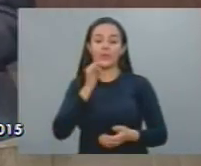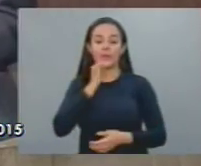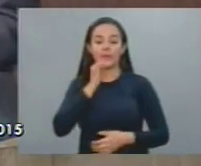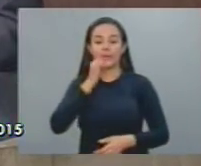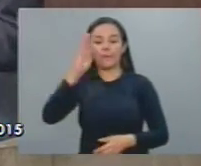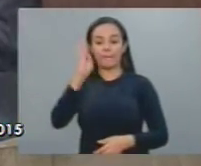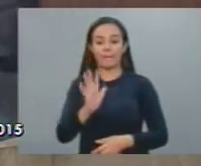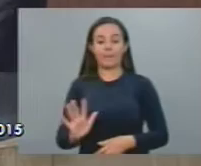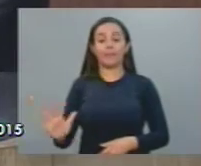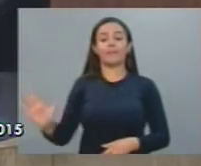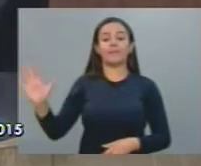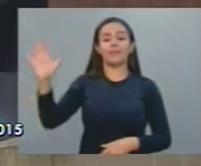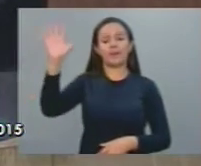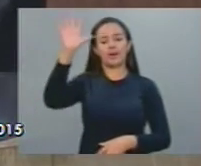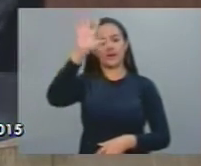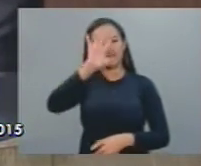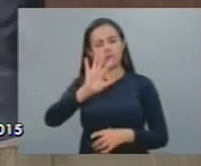Brasil